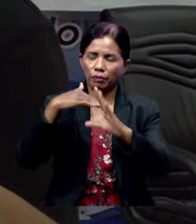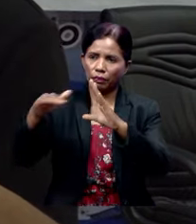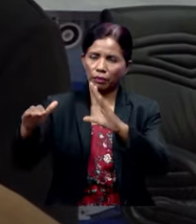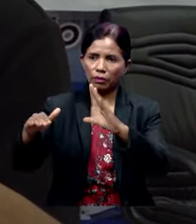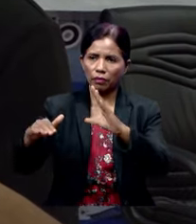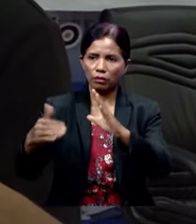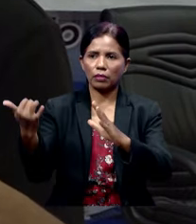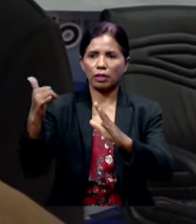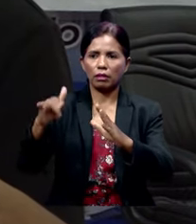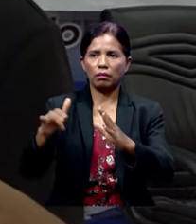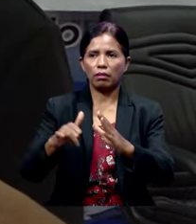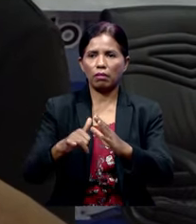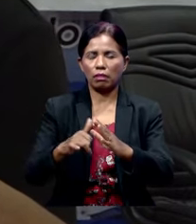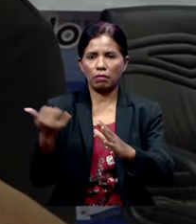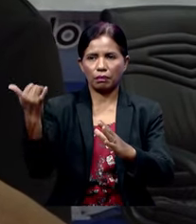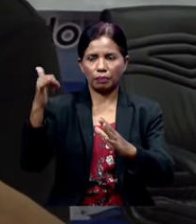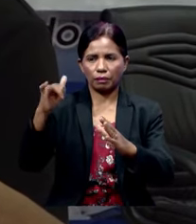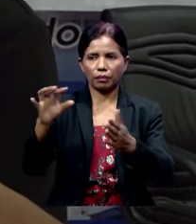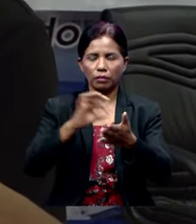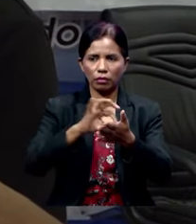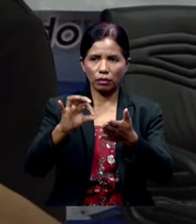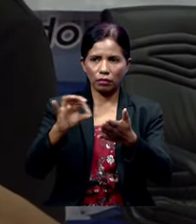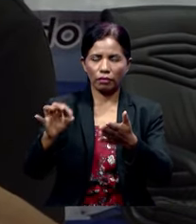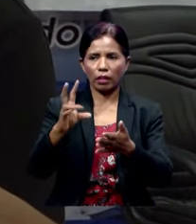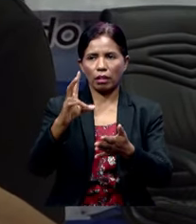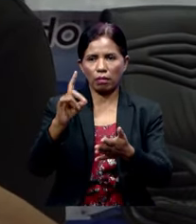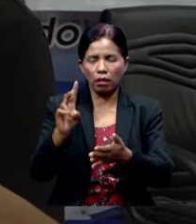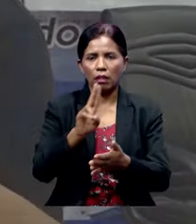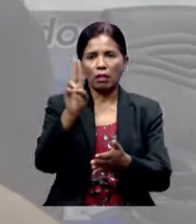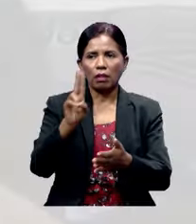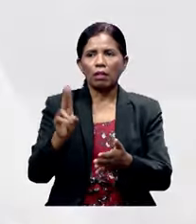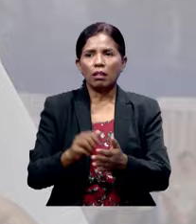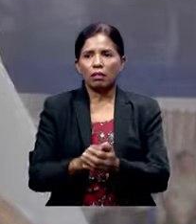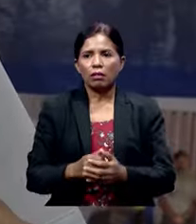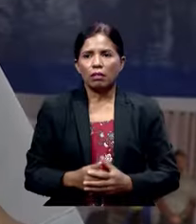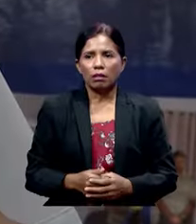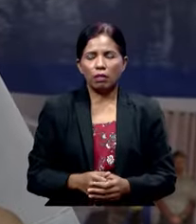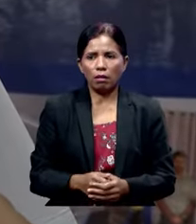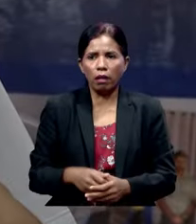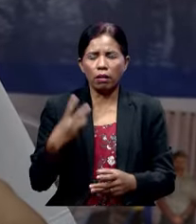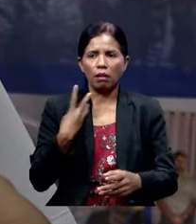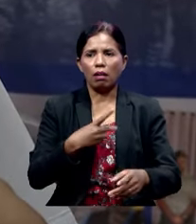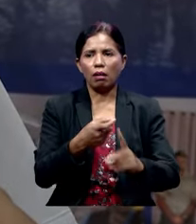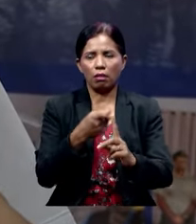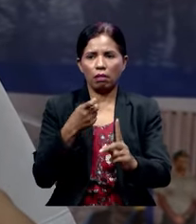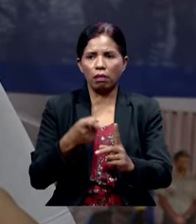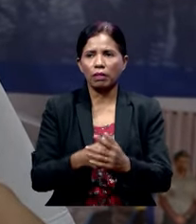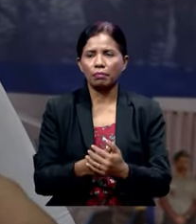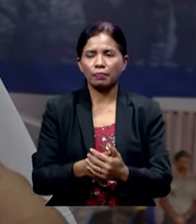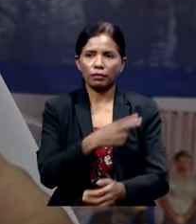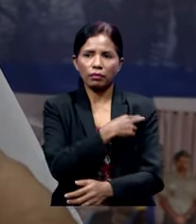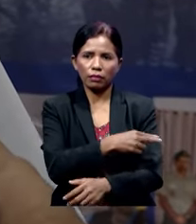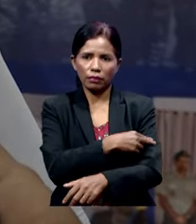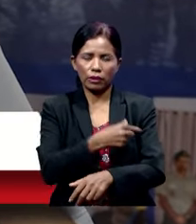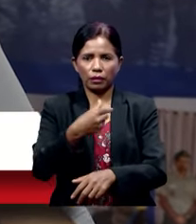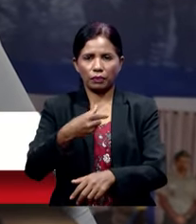através serne conta, iha. Conta serne bem, korbir ser usa, hodi apply ne. Ami usi Hospital Guido